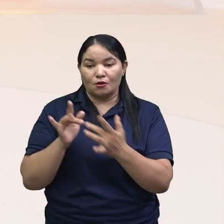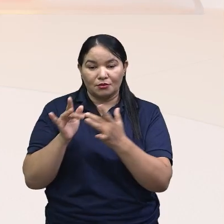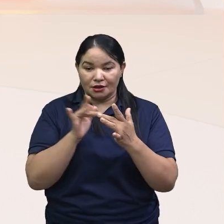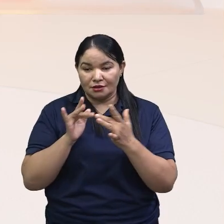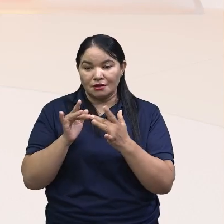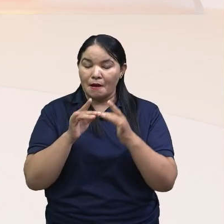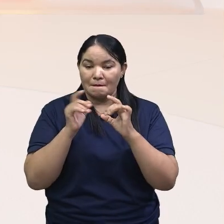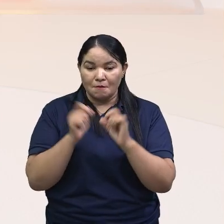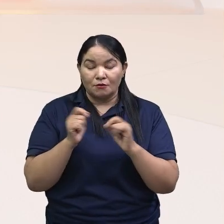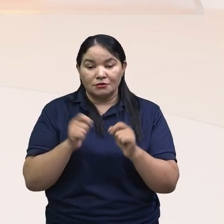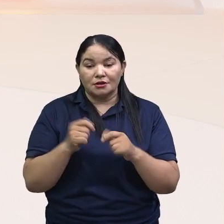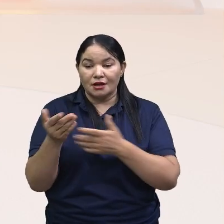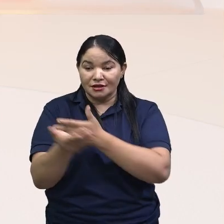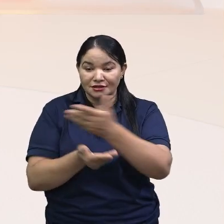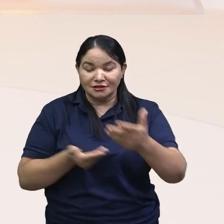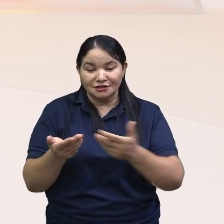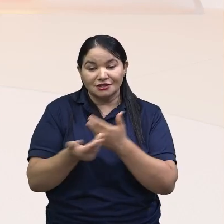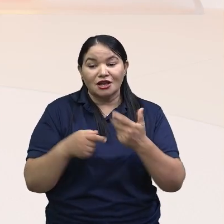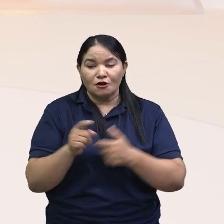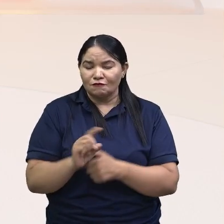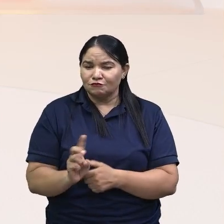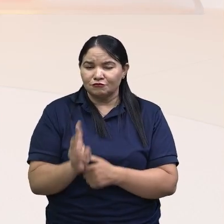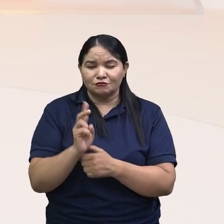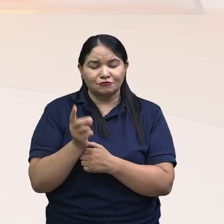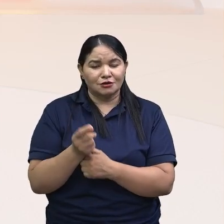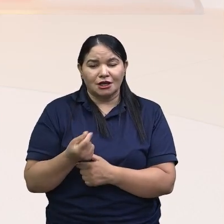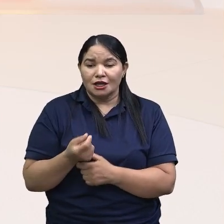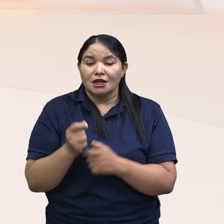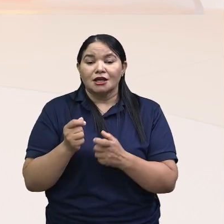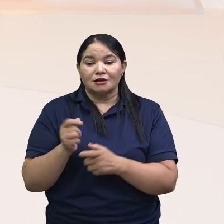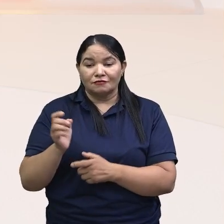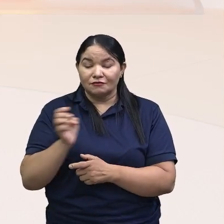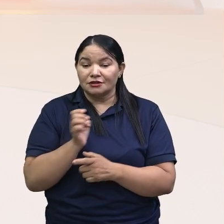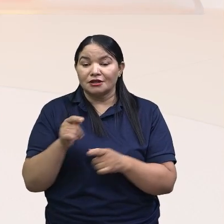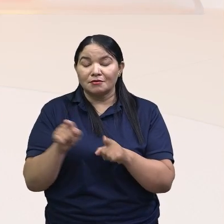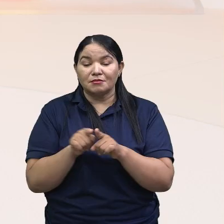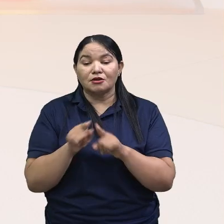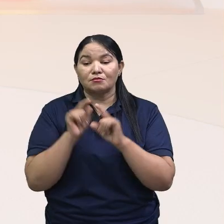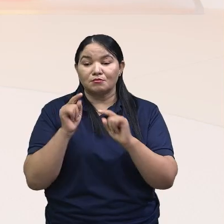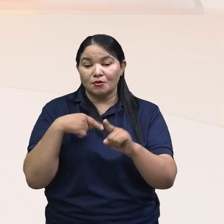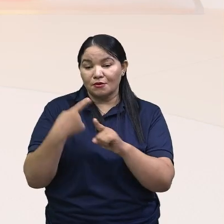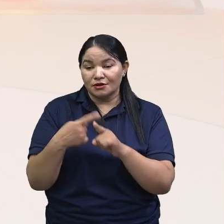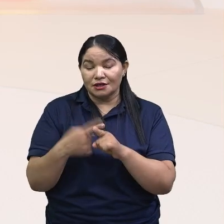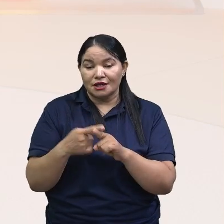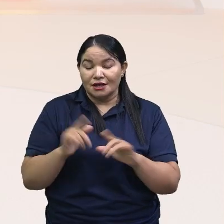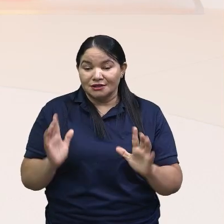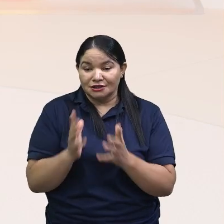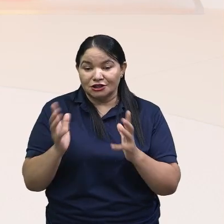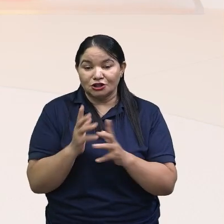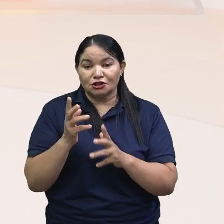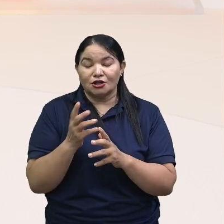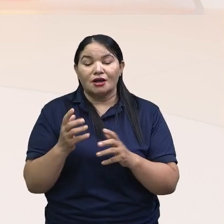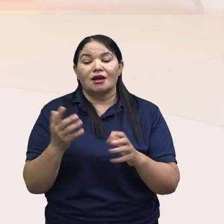trocas, elas enriquecem ainda mais a cultura, né, promovendo